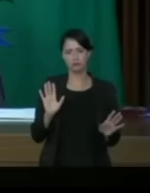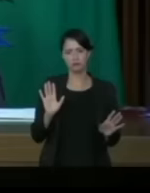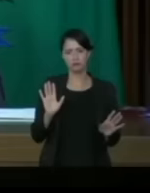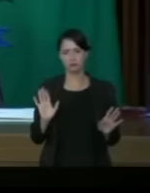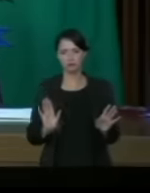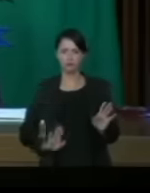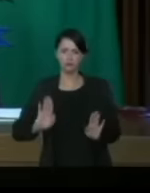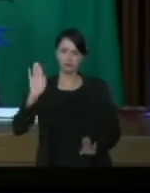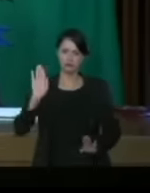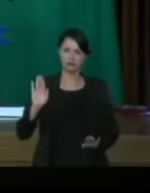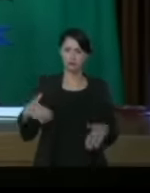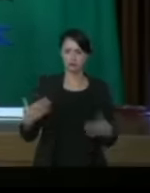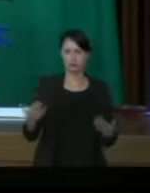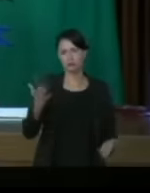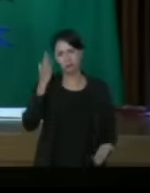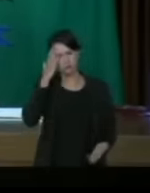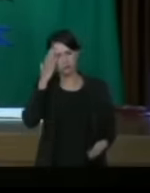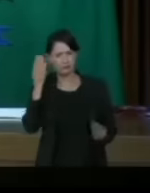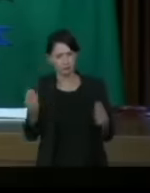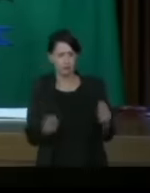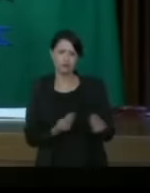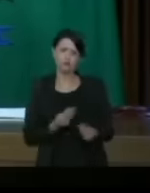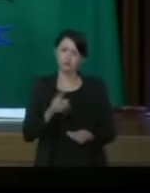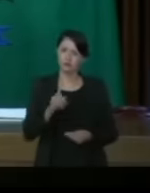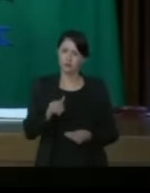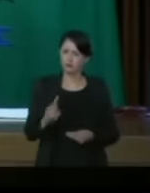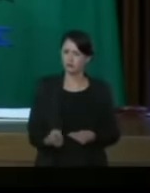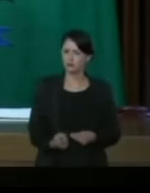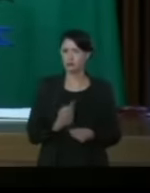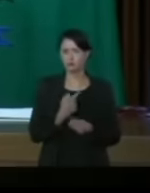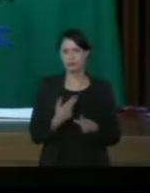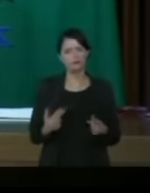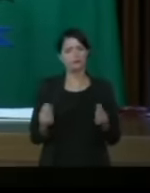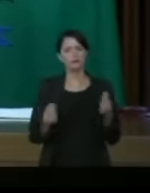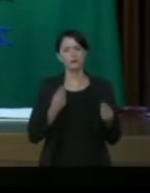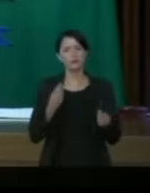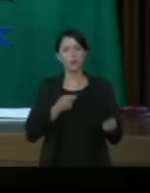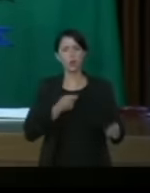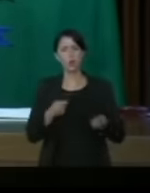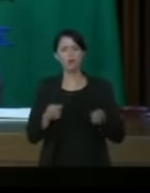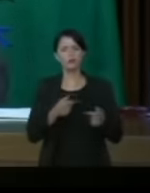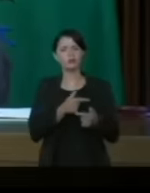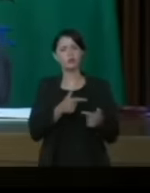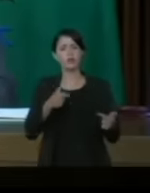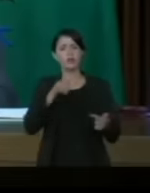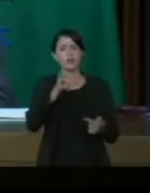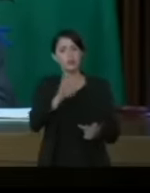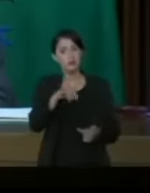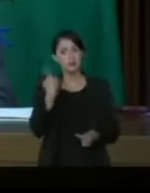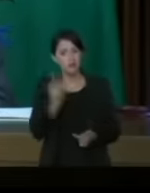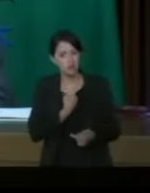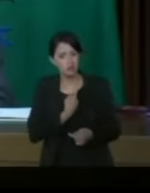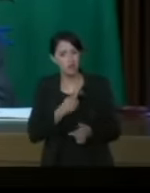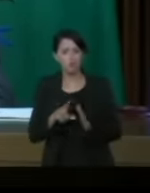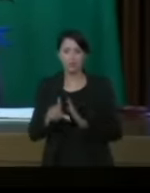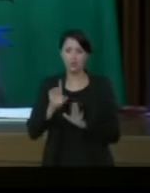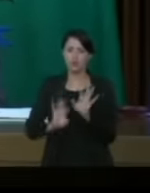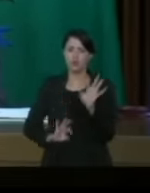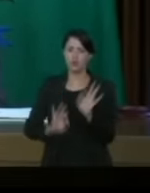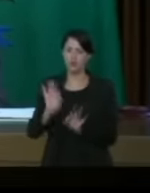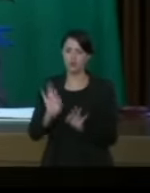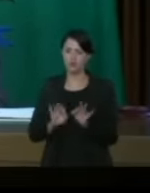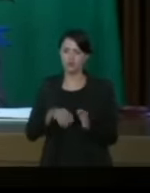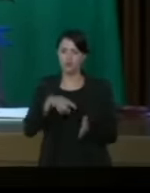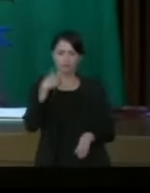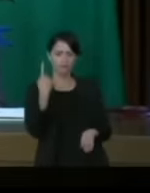você sabe essa é uma coisa que é é quase que incontrolável se a gente não montar um